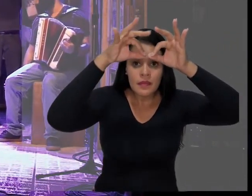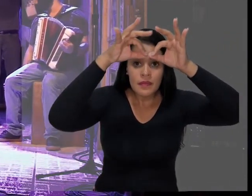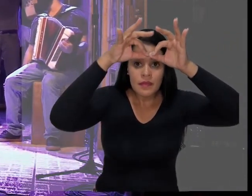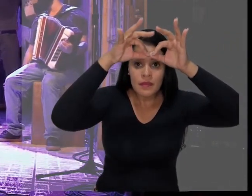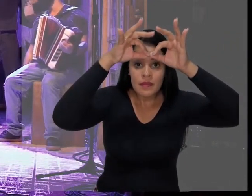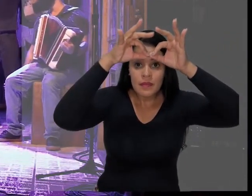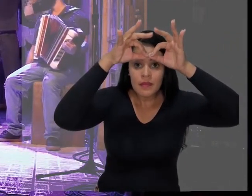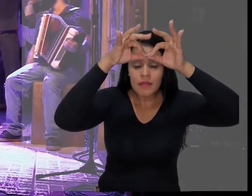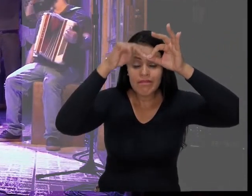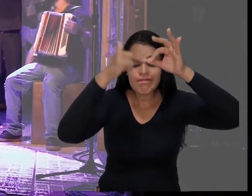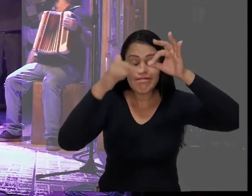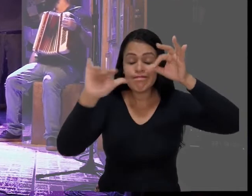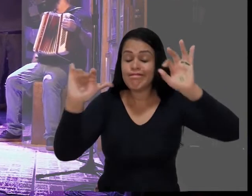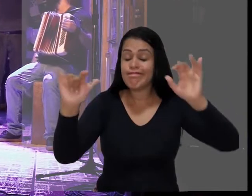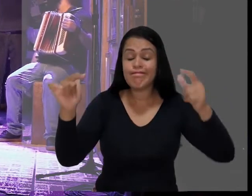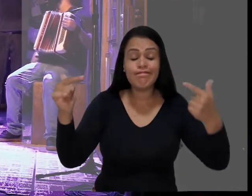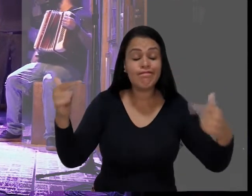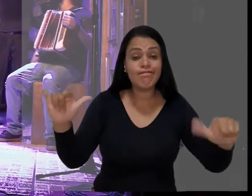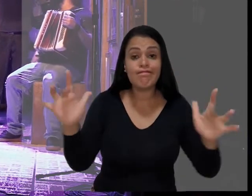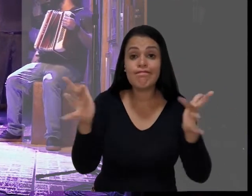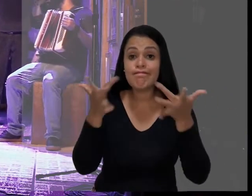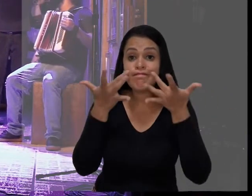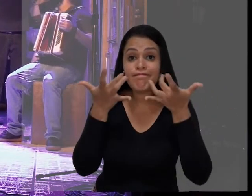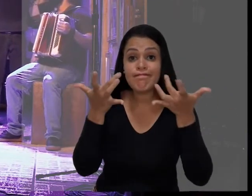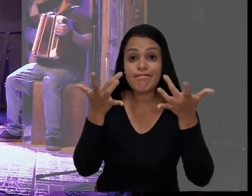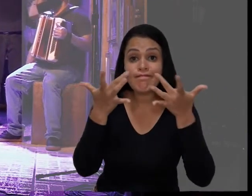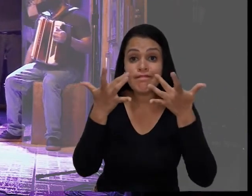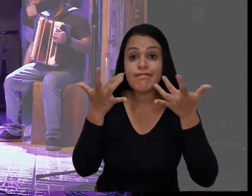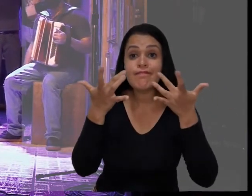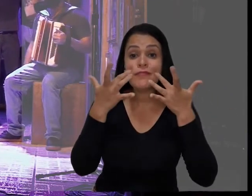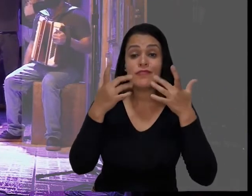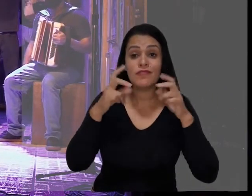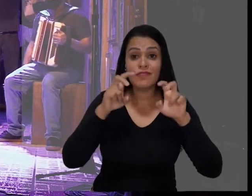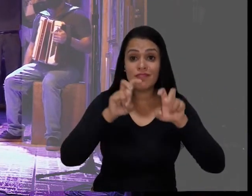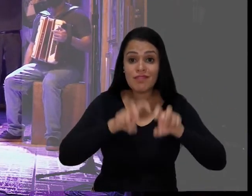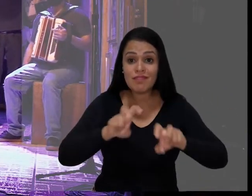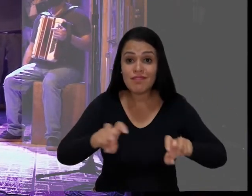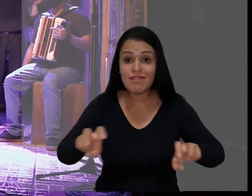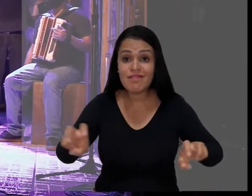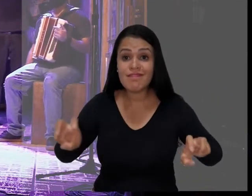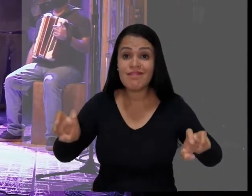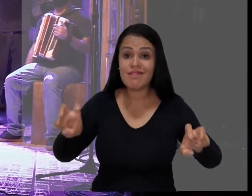tem sessão. Só cadeira vazia.